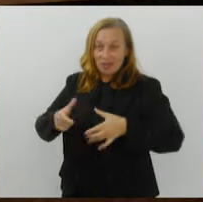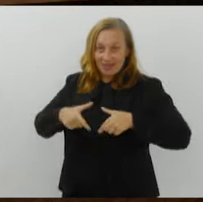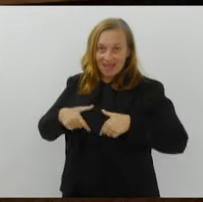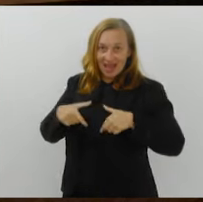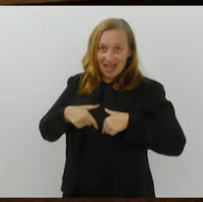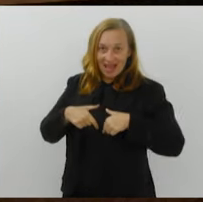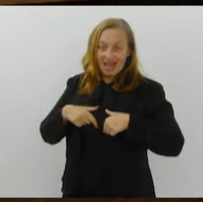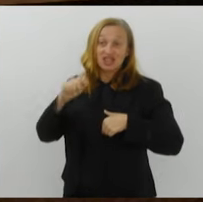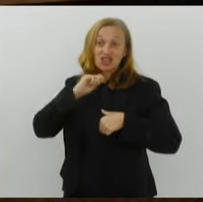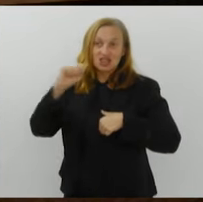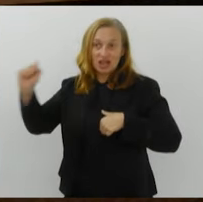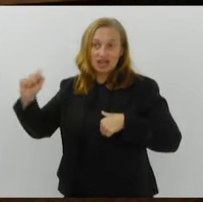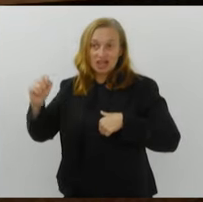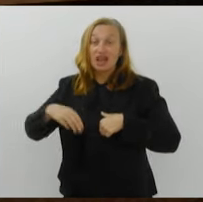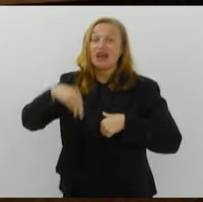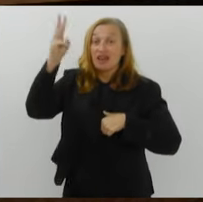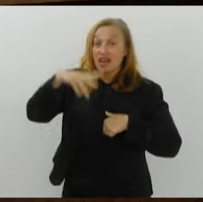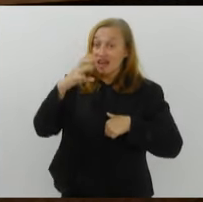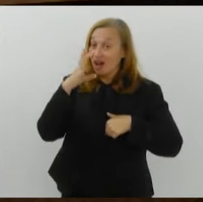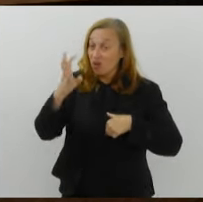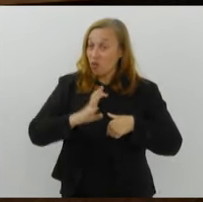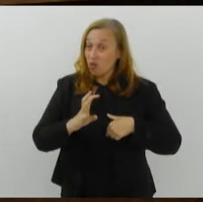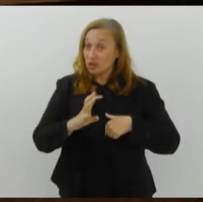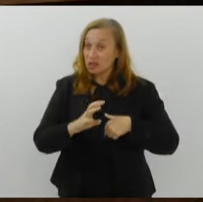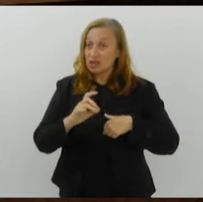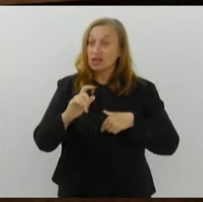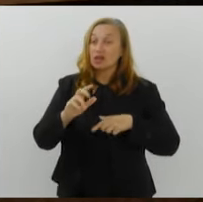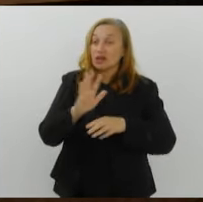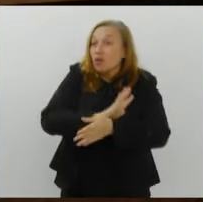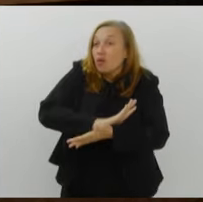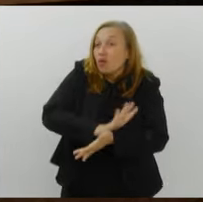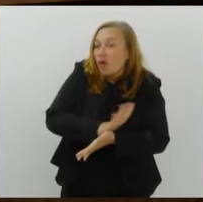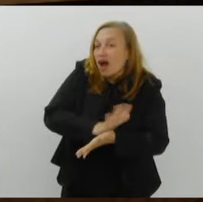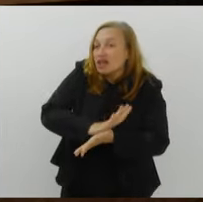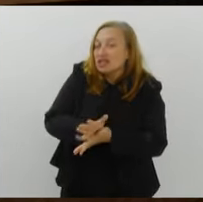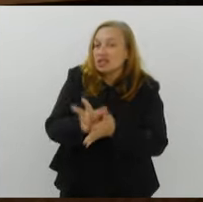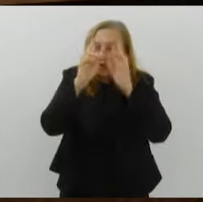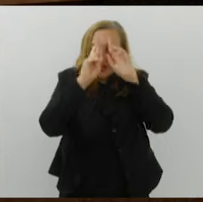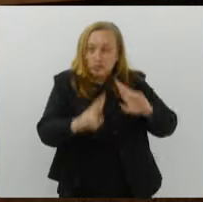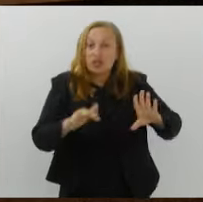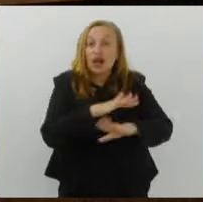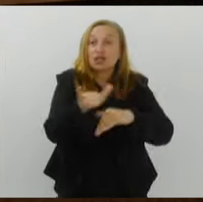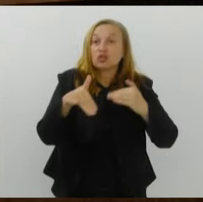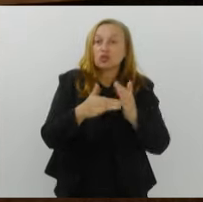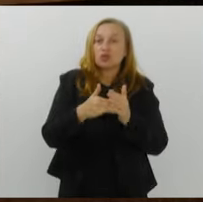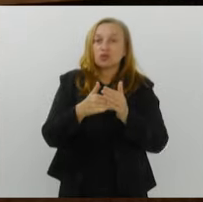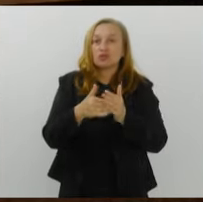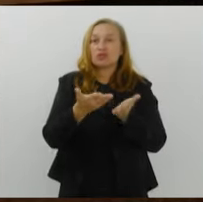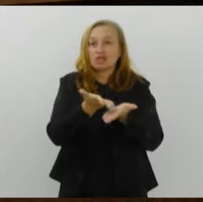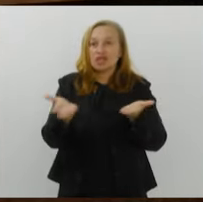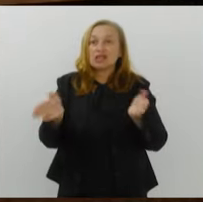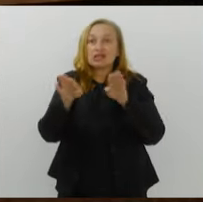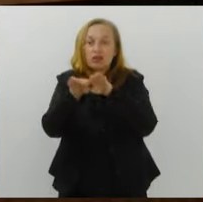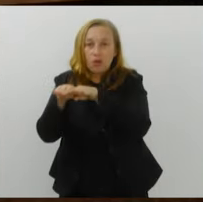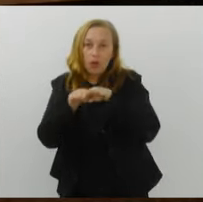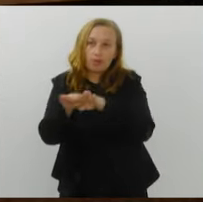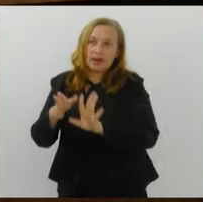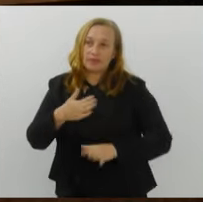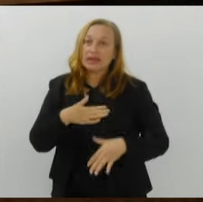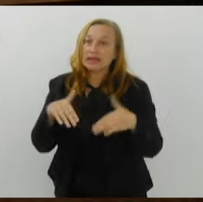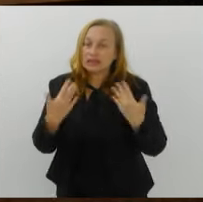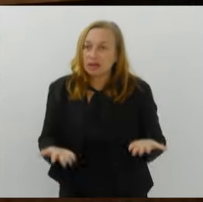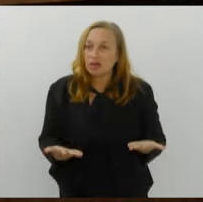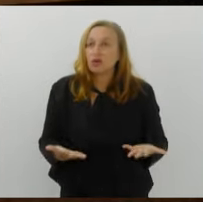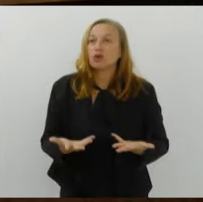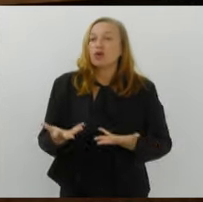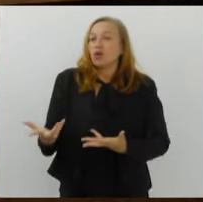parlamentar de racismo, coisa que eu não sou, nunca serei, respeito a todo mundo aqui, para mim todo mundo é igual. Então, o